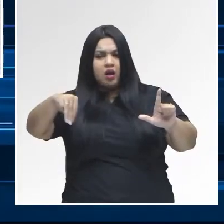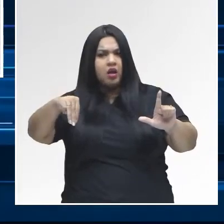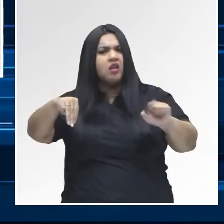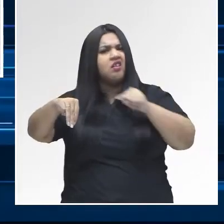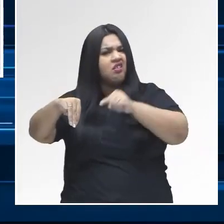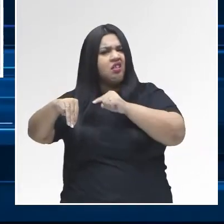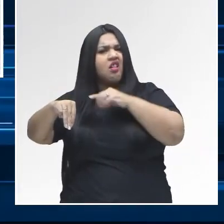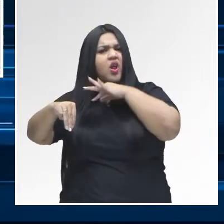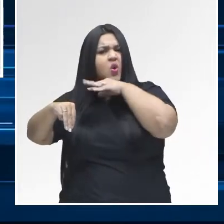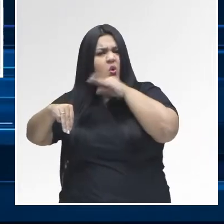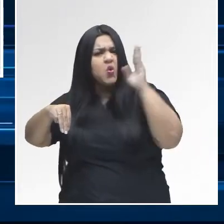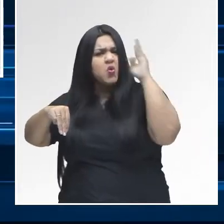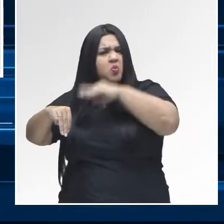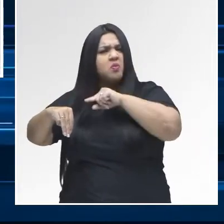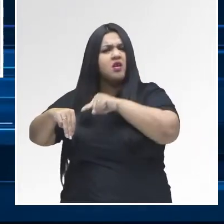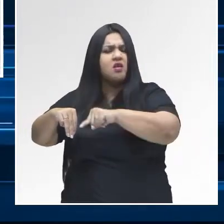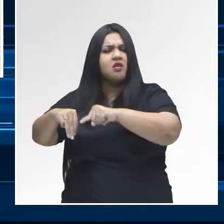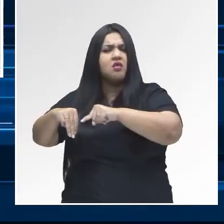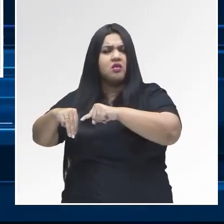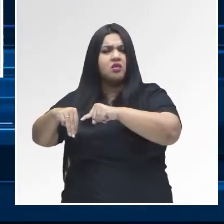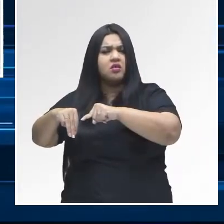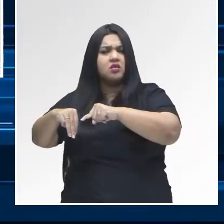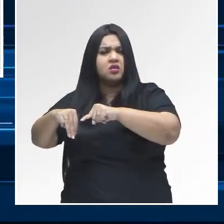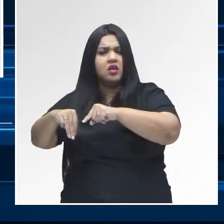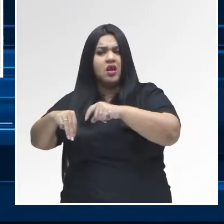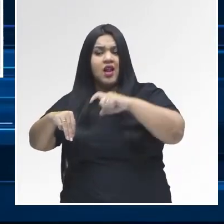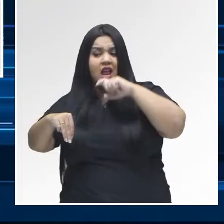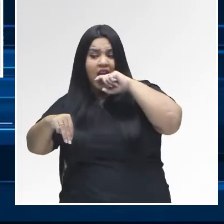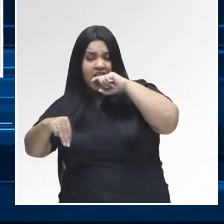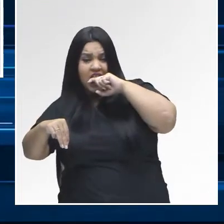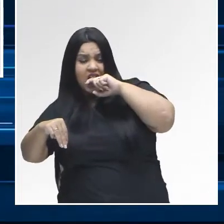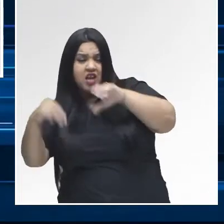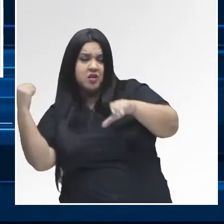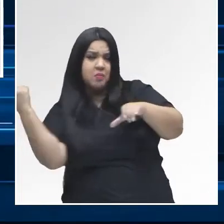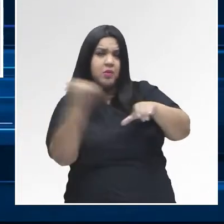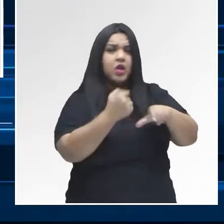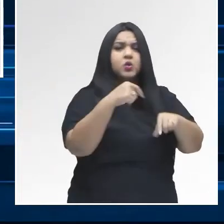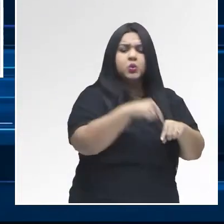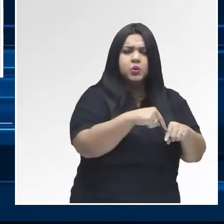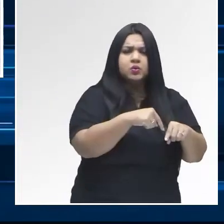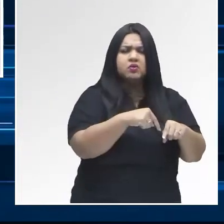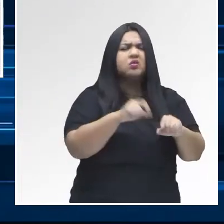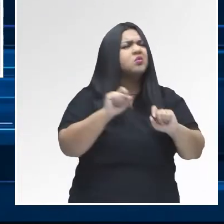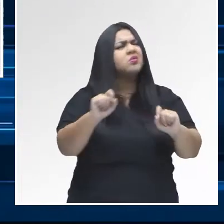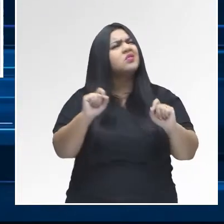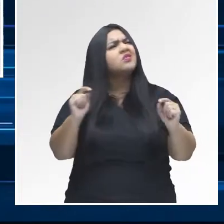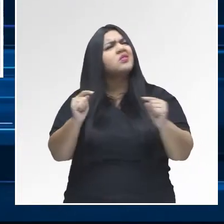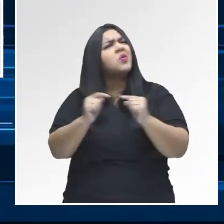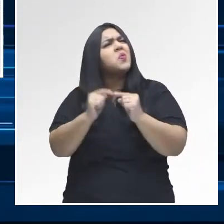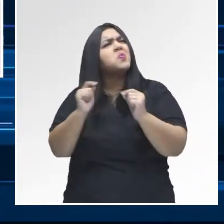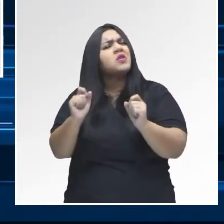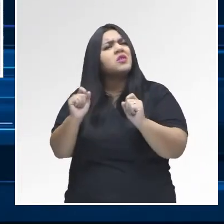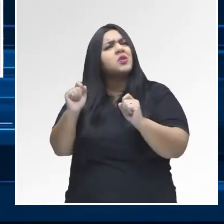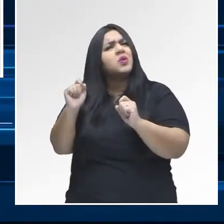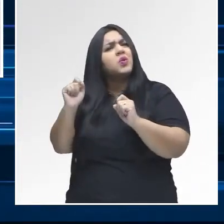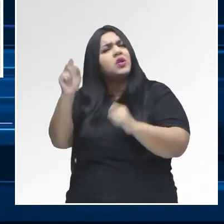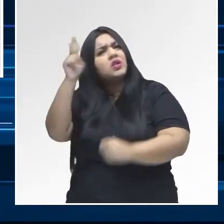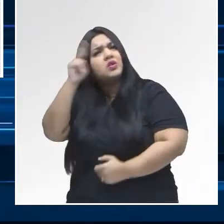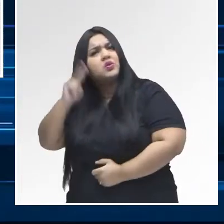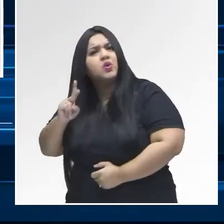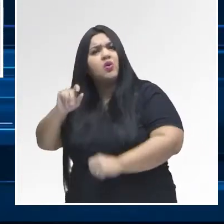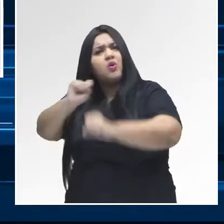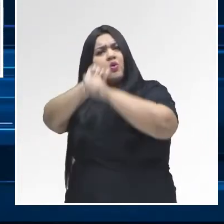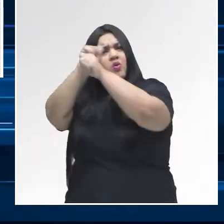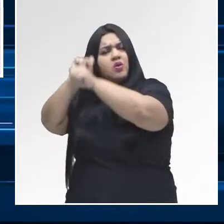Abel, mas rejeitou de Caim, por conta disso Caim teve inveja e teria matado seu irmão. Mas o que tem a ver, professor, essa história aqui com a justificação da